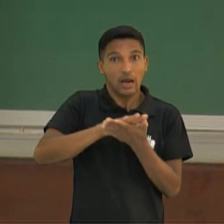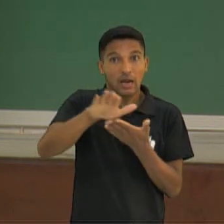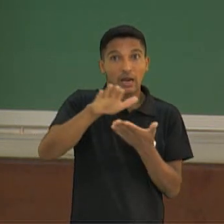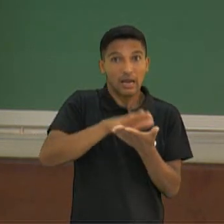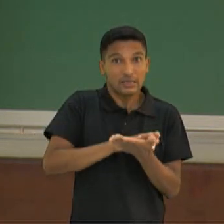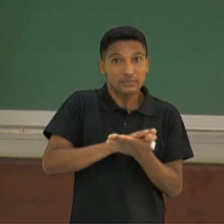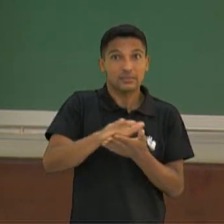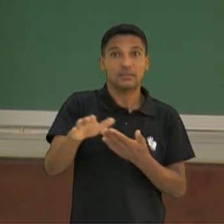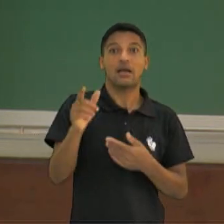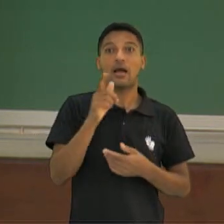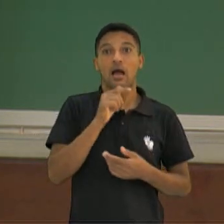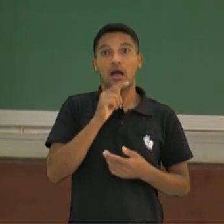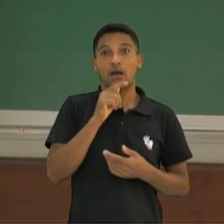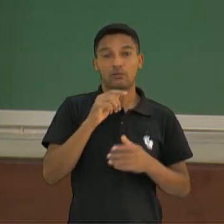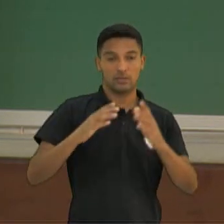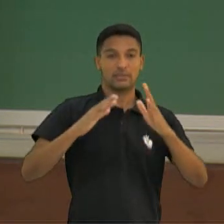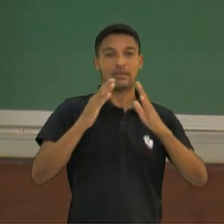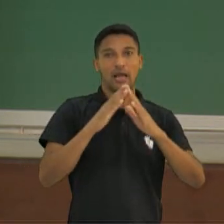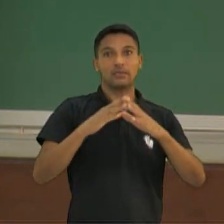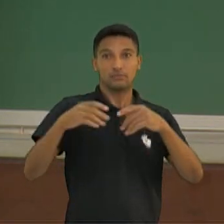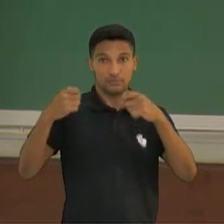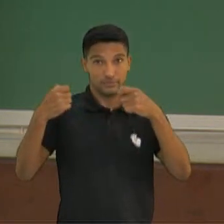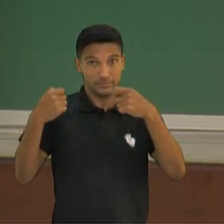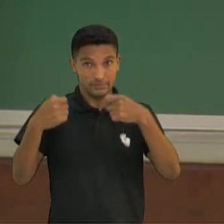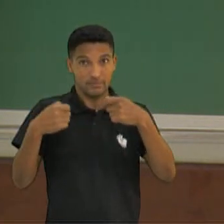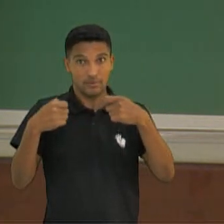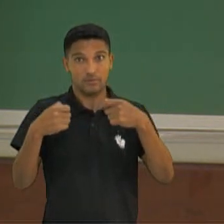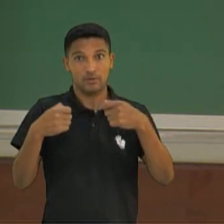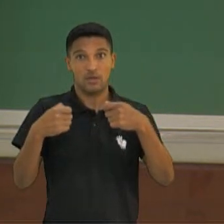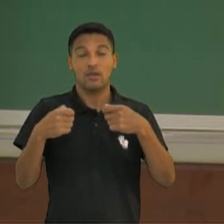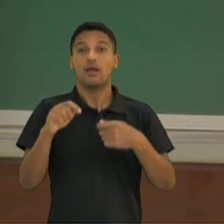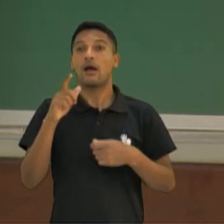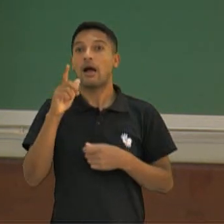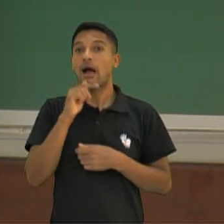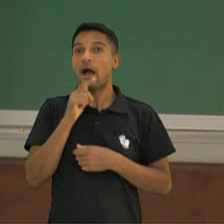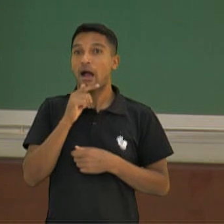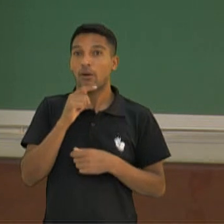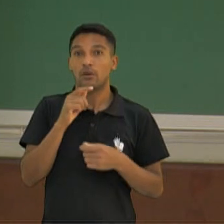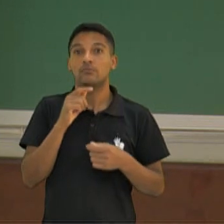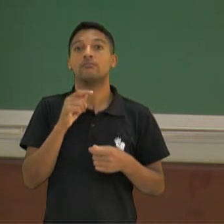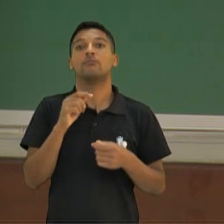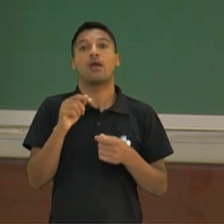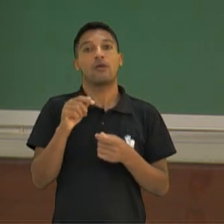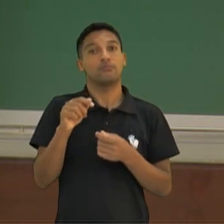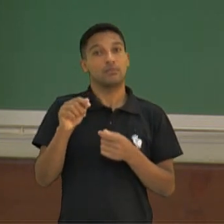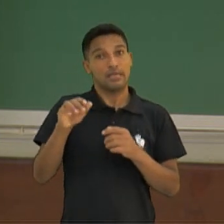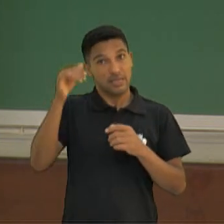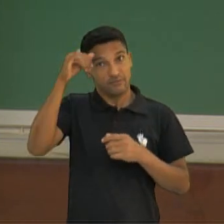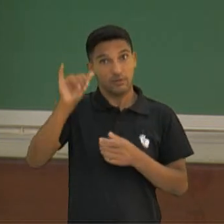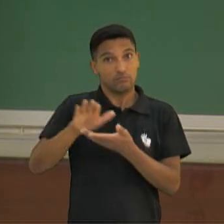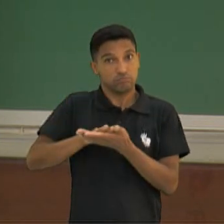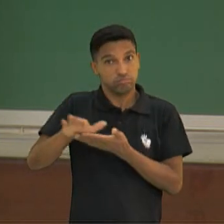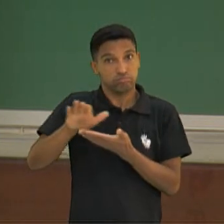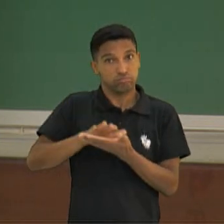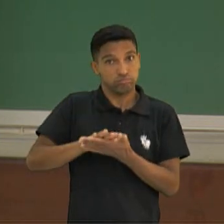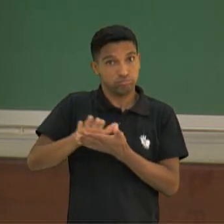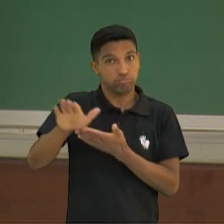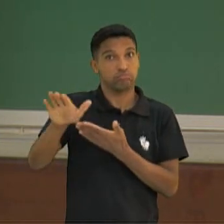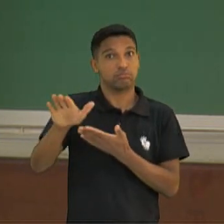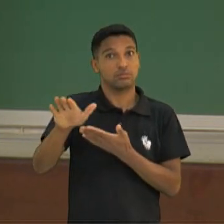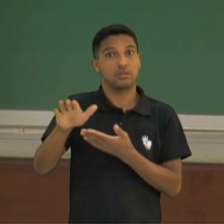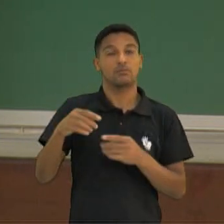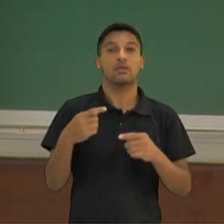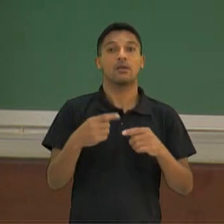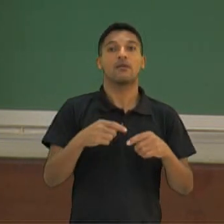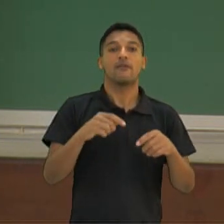dessa meta aí, ok? Temos algumas chuvas aí esparsas, mas ainda não são suficientes para colocar em nossos